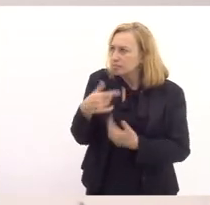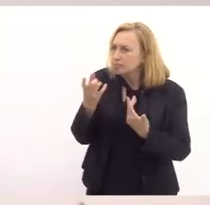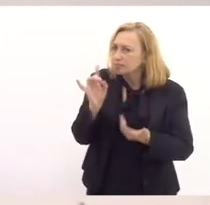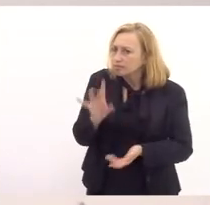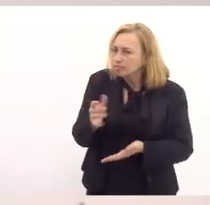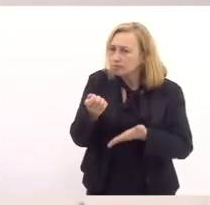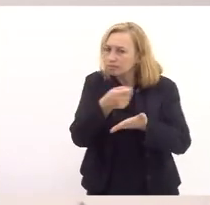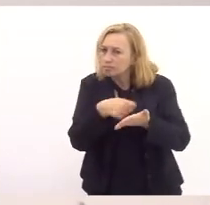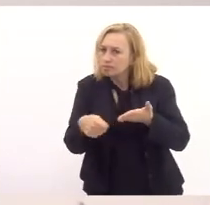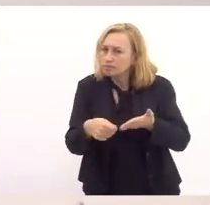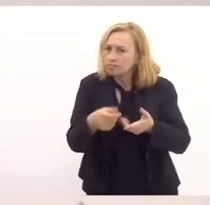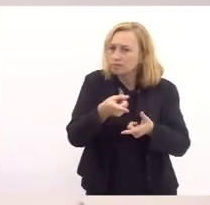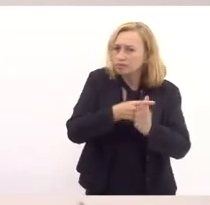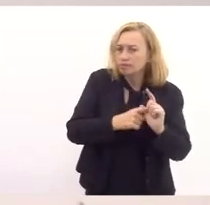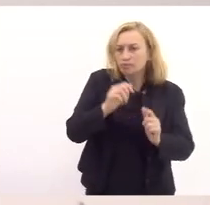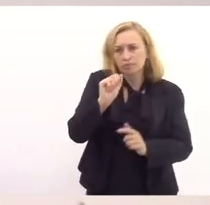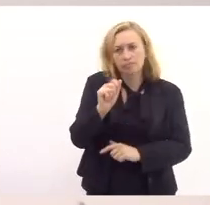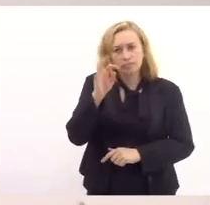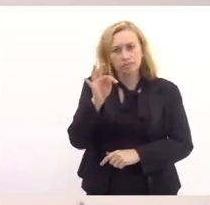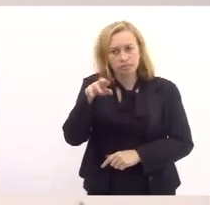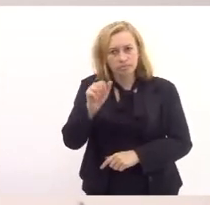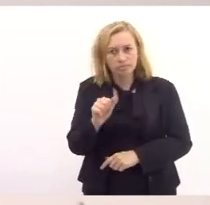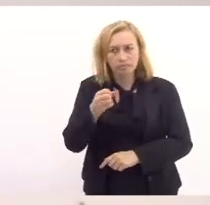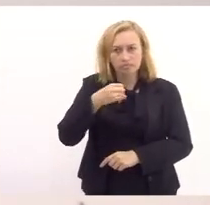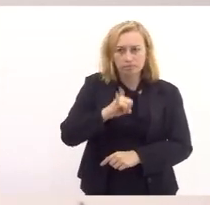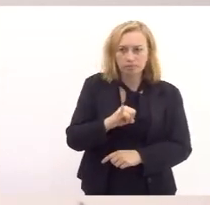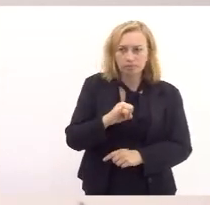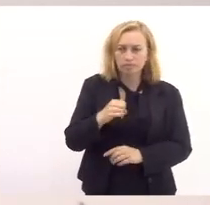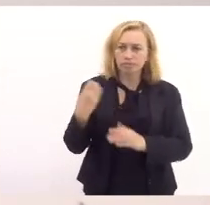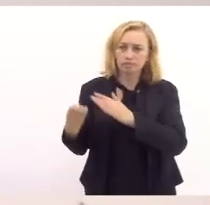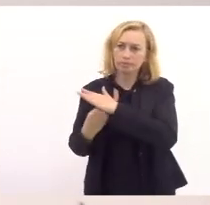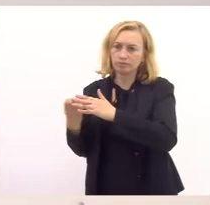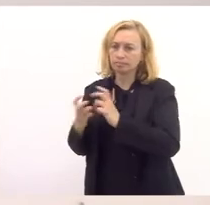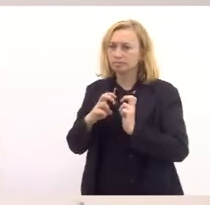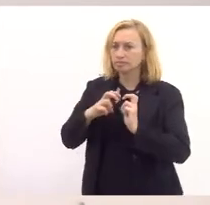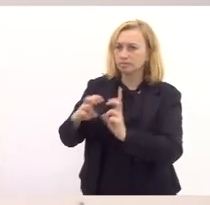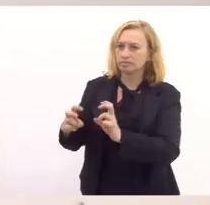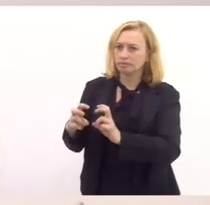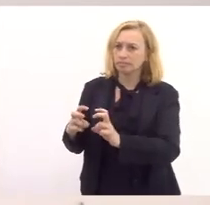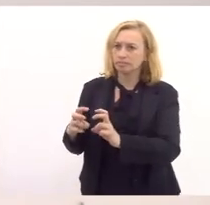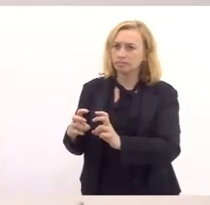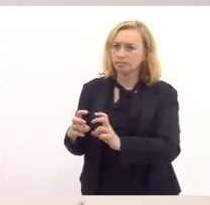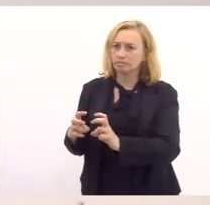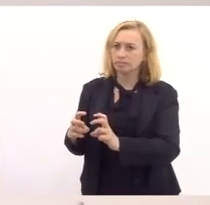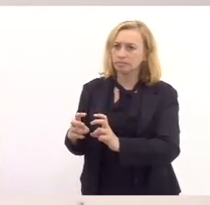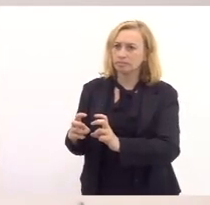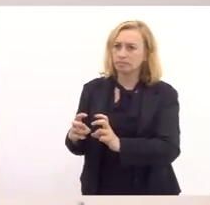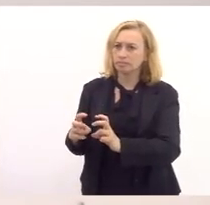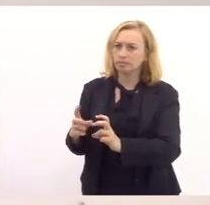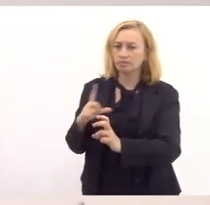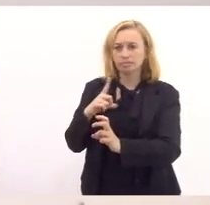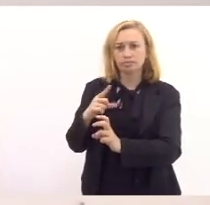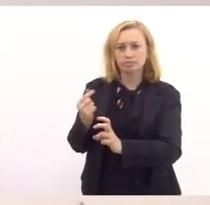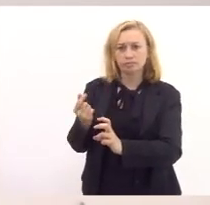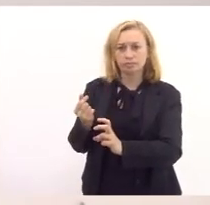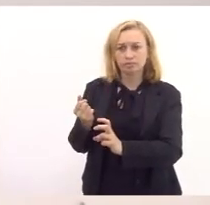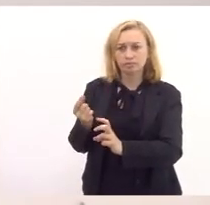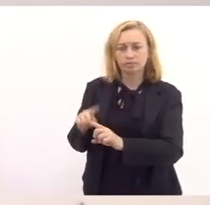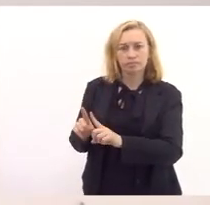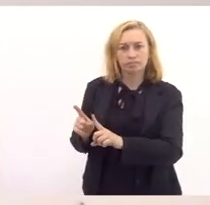ativa se a supervia recorrer e tiver o recurso. Porque,